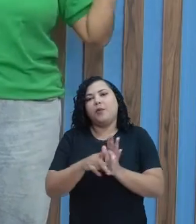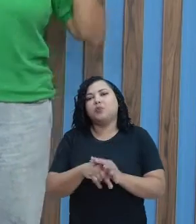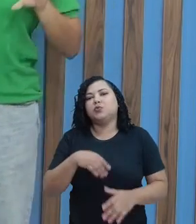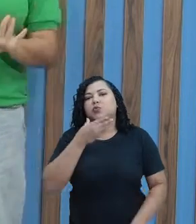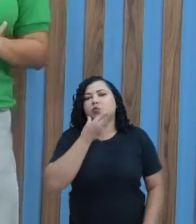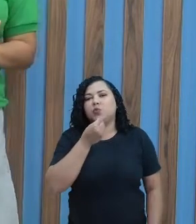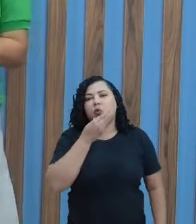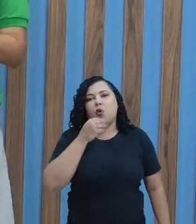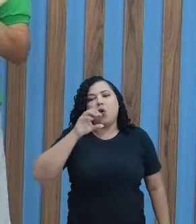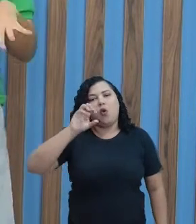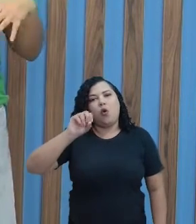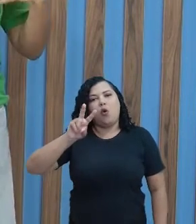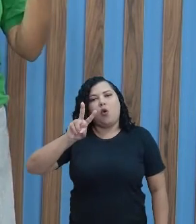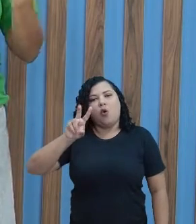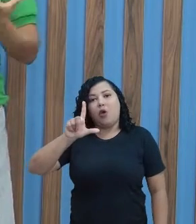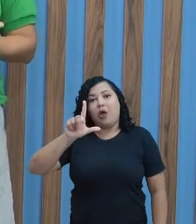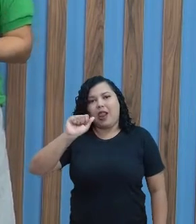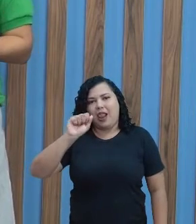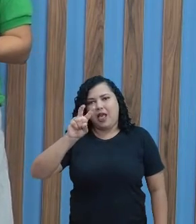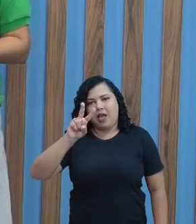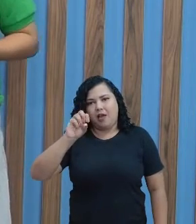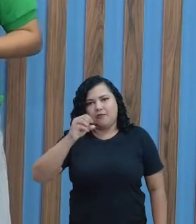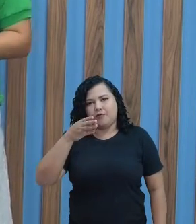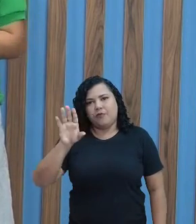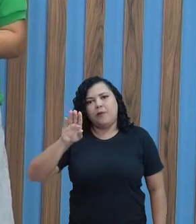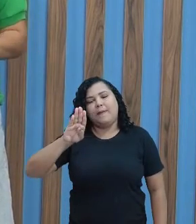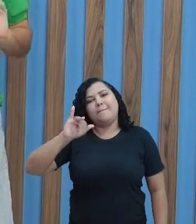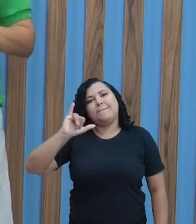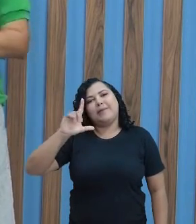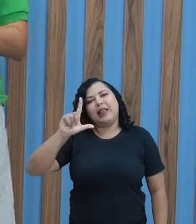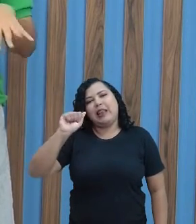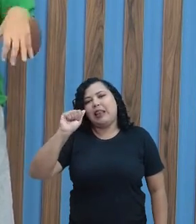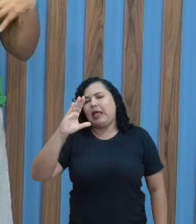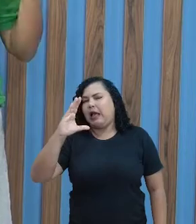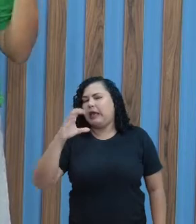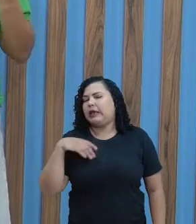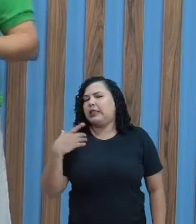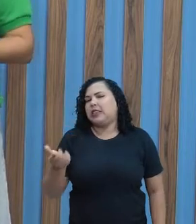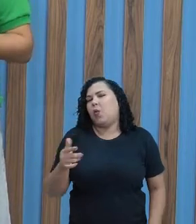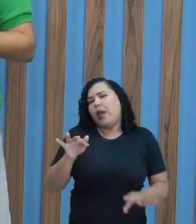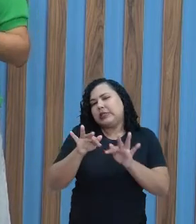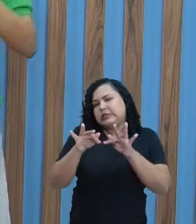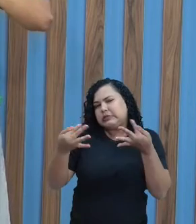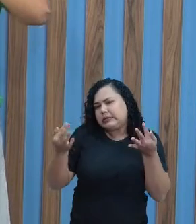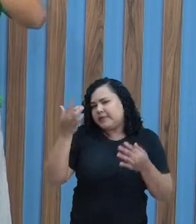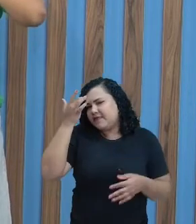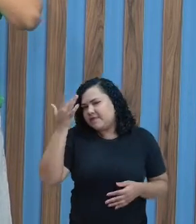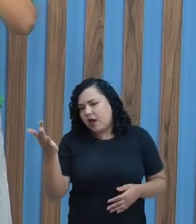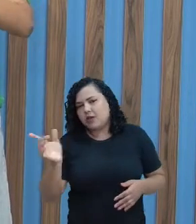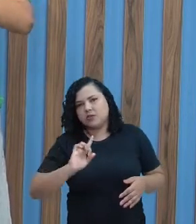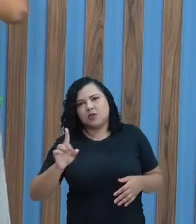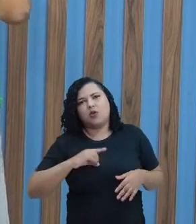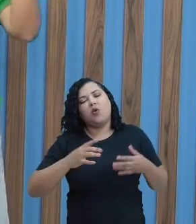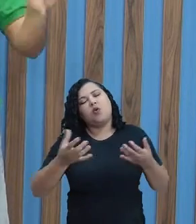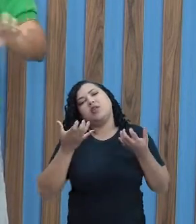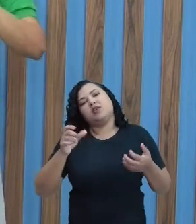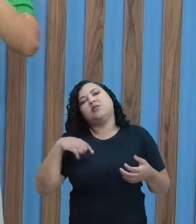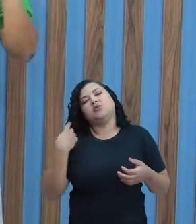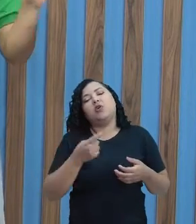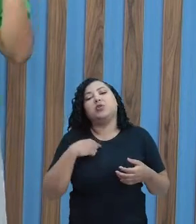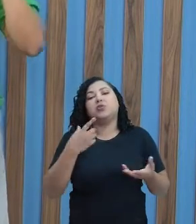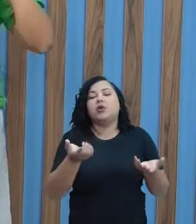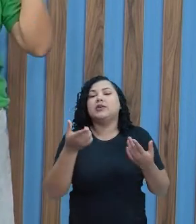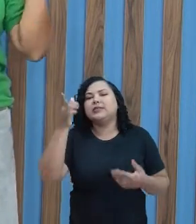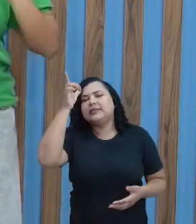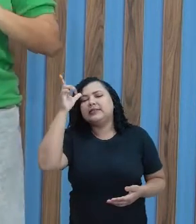junto. Vejam, é um poema parnasiano, não é nada tão simples da gente compreender, mas eu queria só que a gente tivesse uma